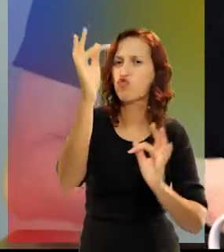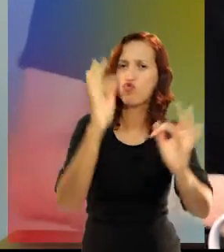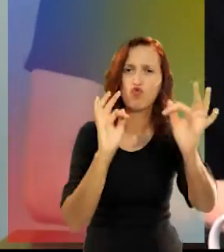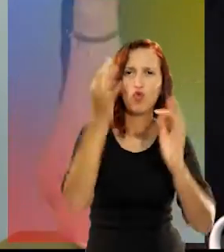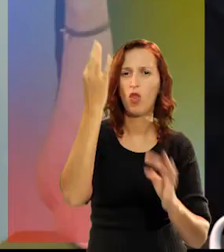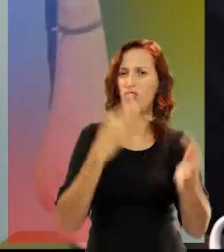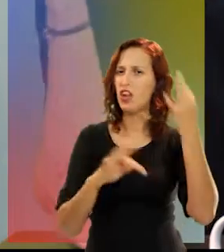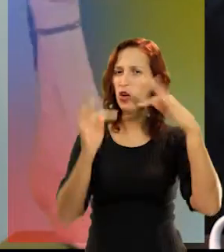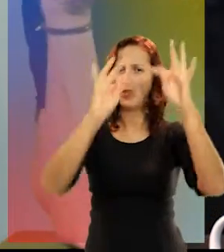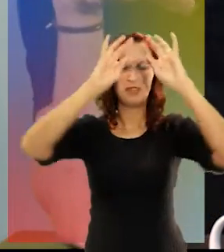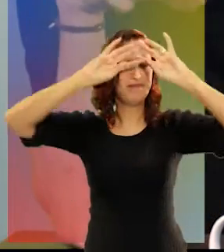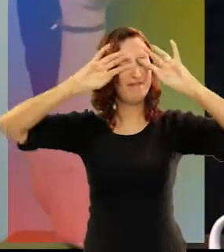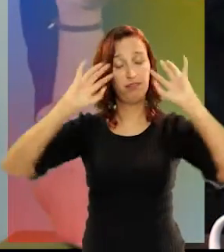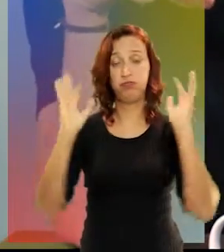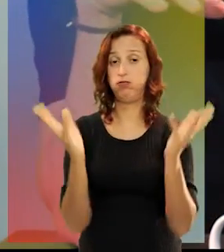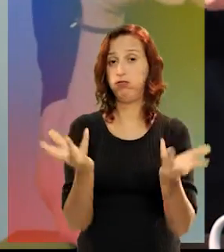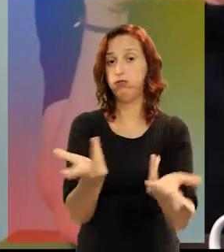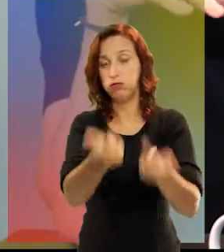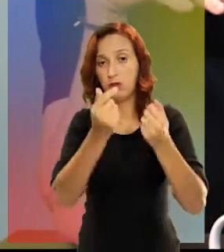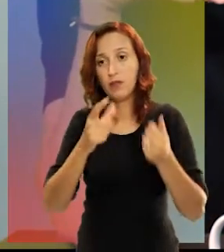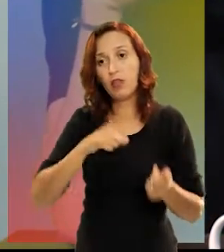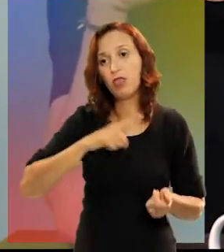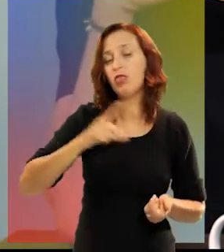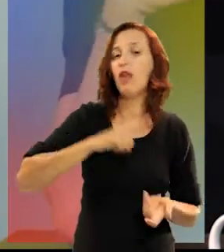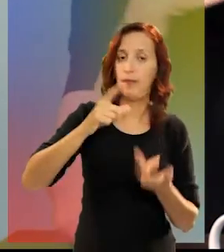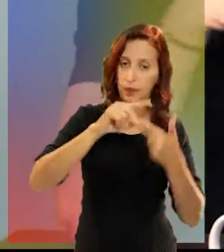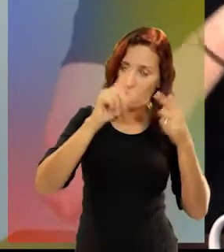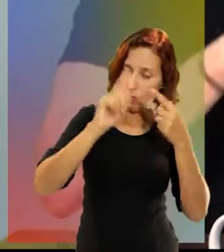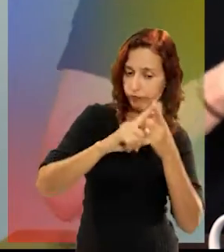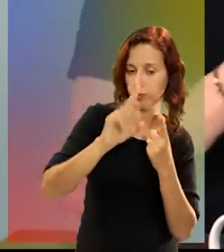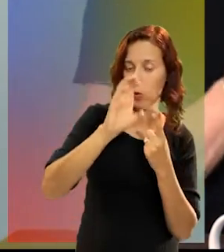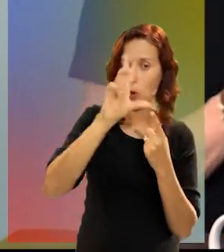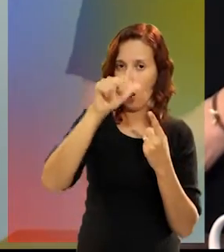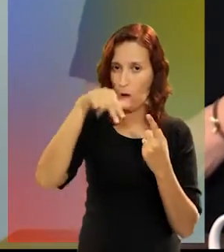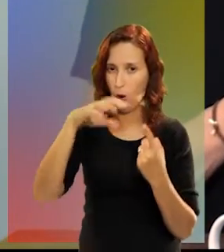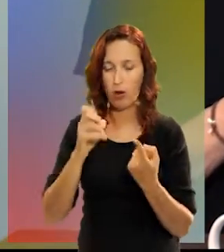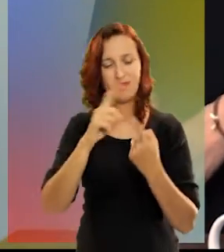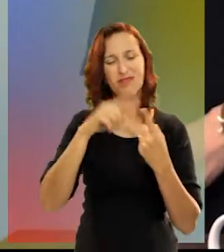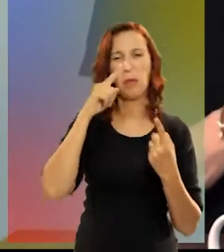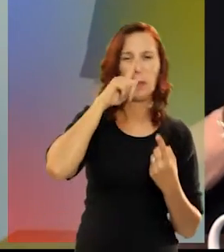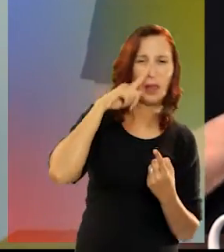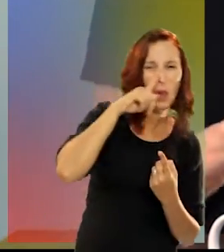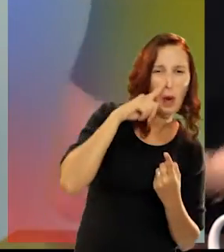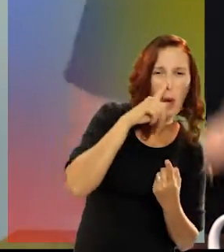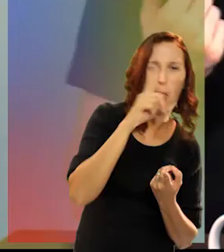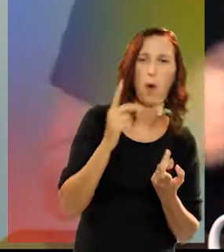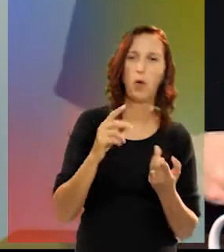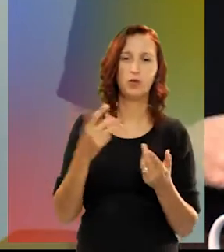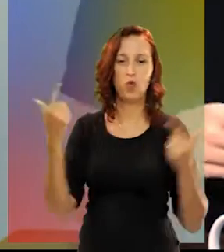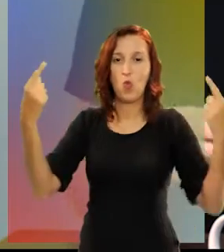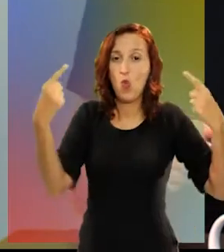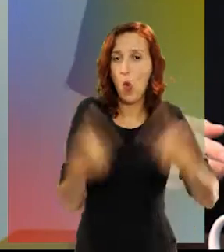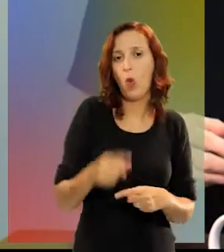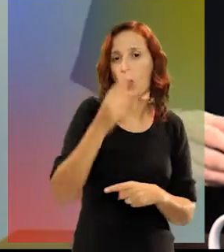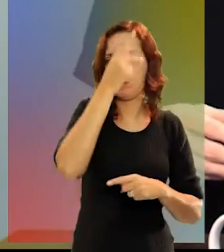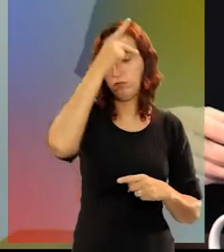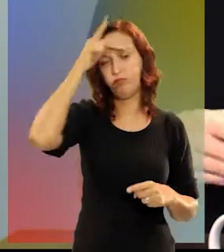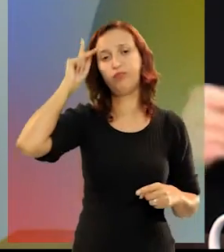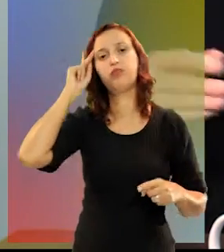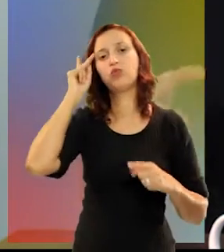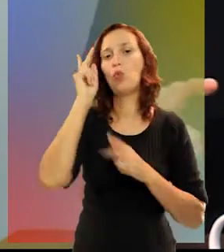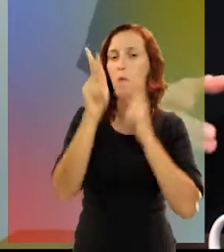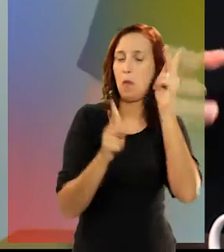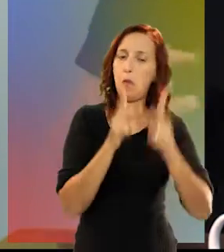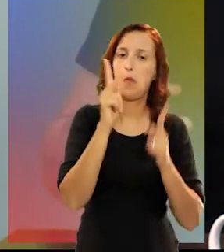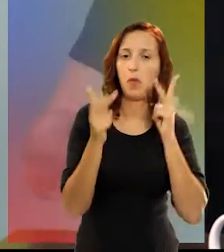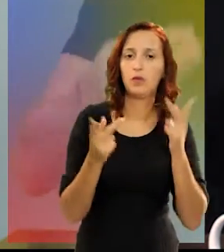frente, milhões de anos. Nesse filme você tem ainda o lance dos replicantes serem perigosos e estarem se voltando, né? Porque a história se passa